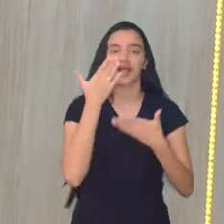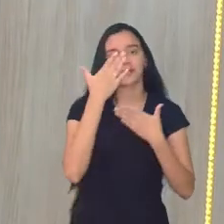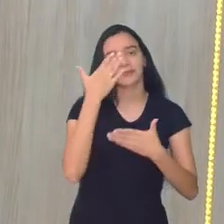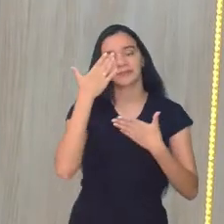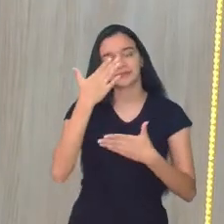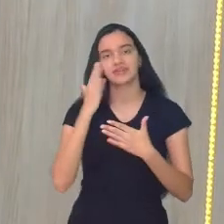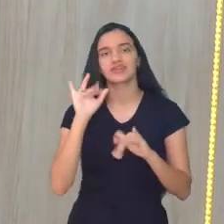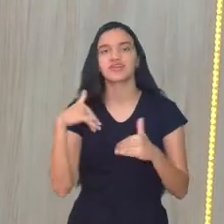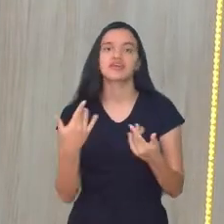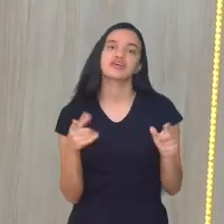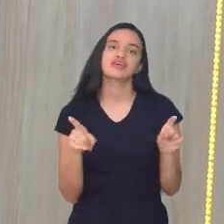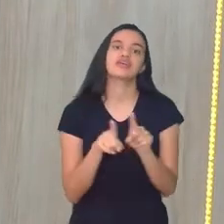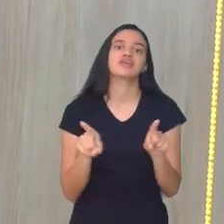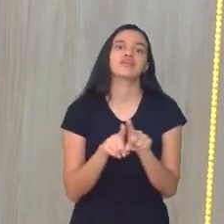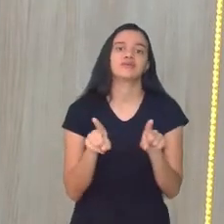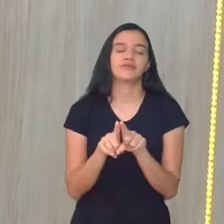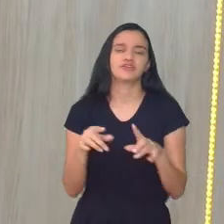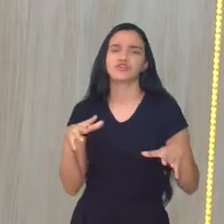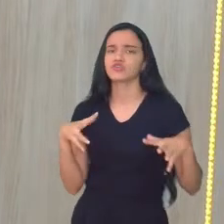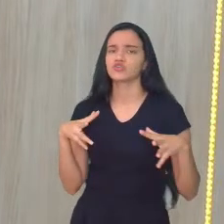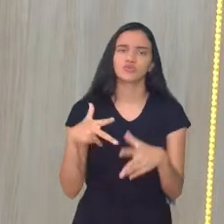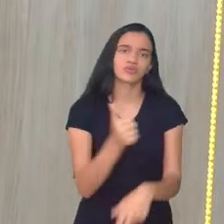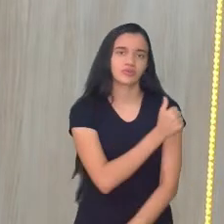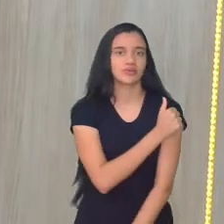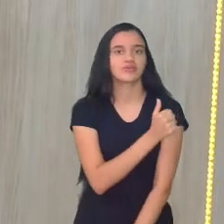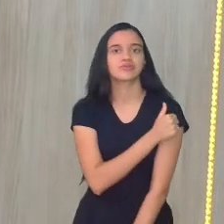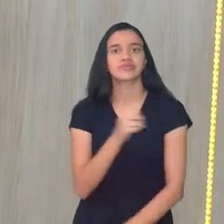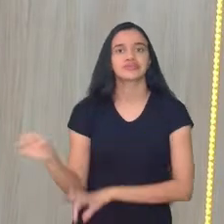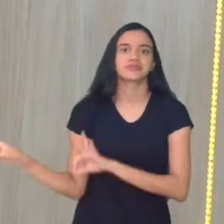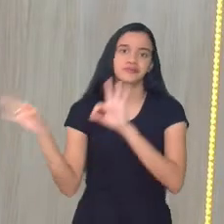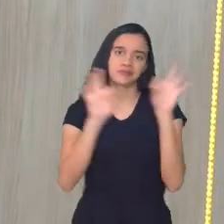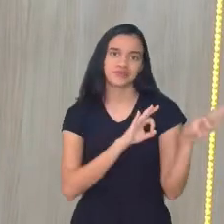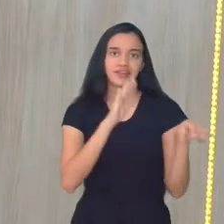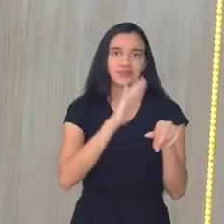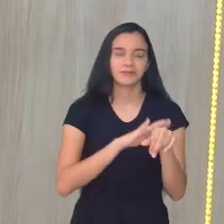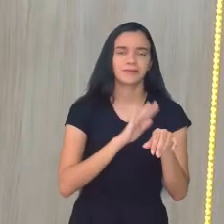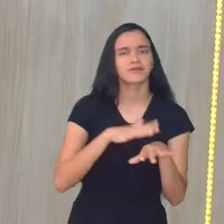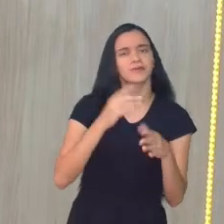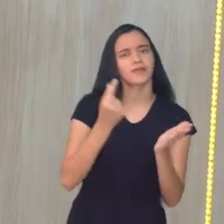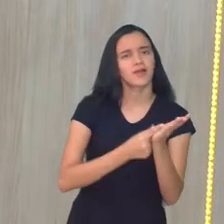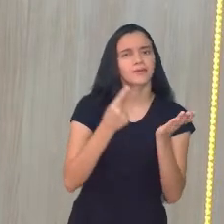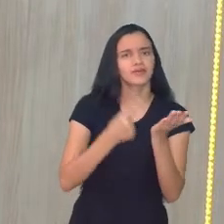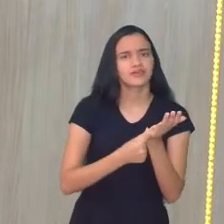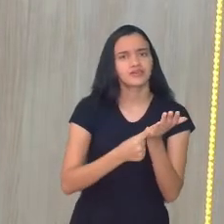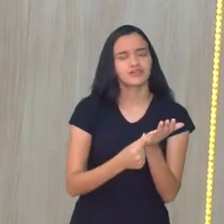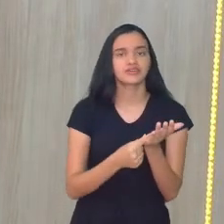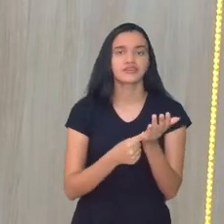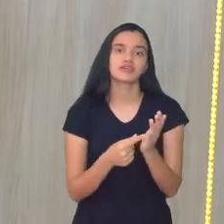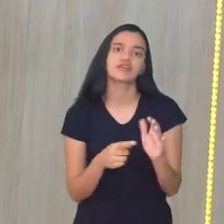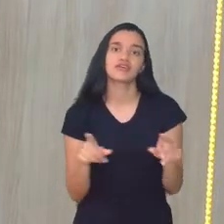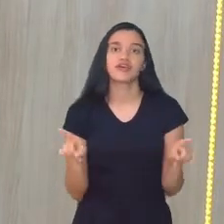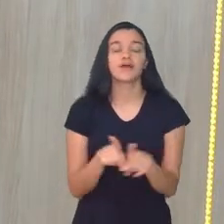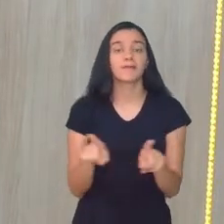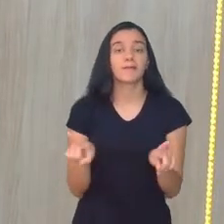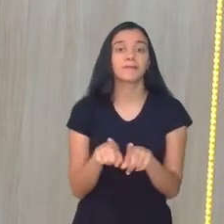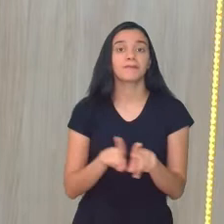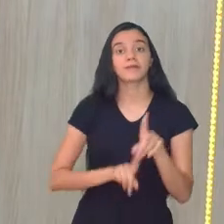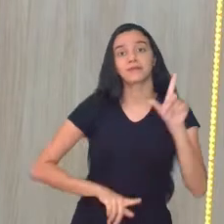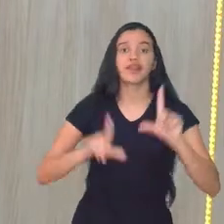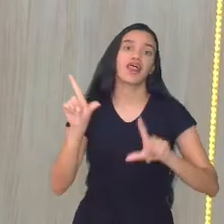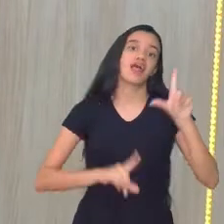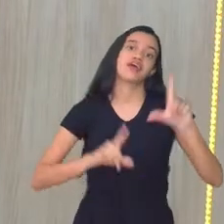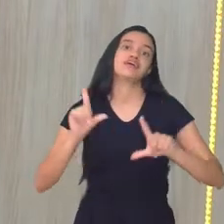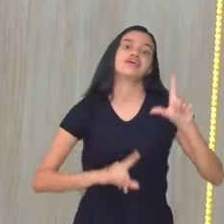a Sabino. E em nome de Sabino, todos os alunos que estão nos assistindo, tanto pelo aplicativo, que não se revelaram, como pela TV,